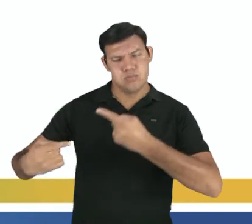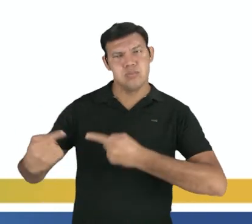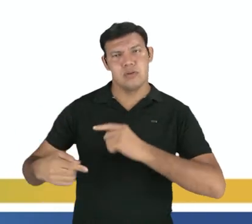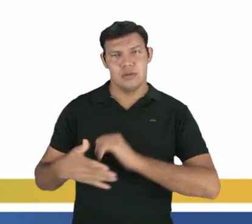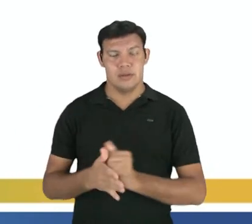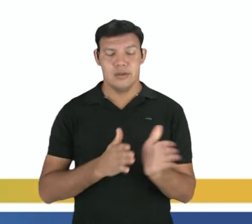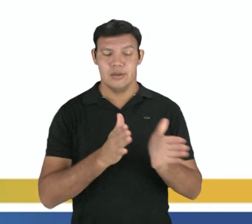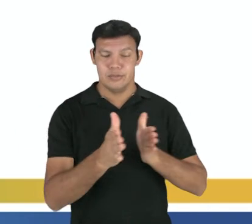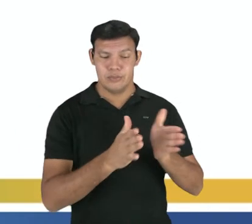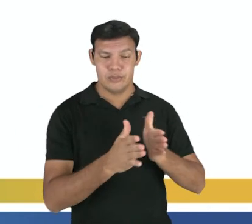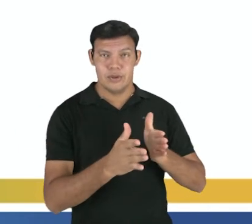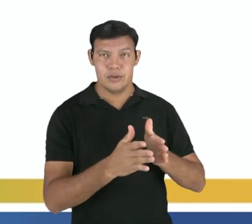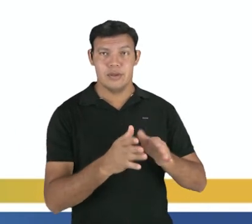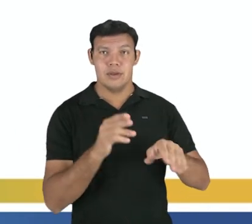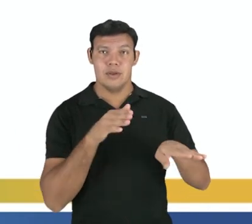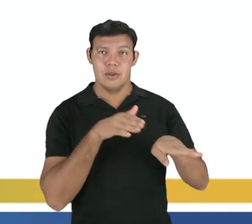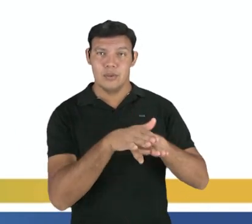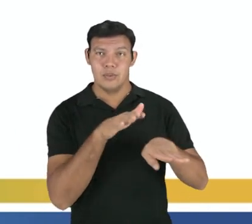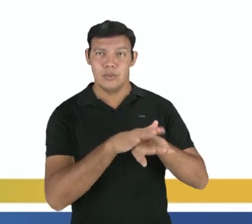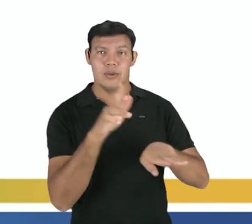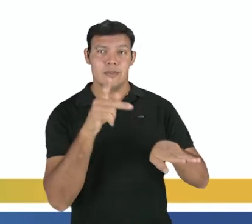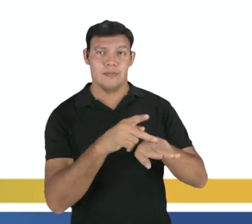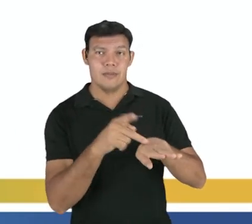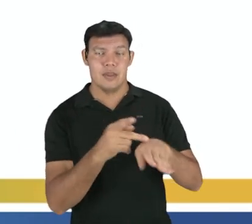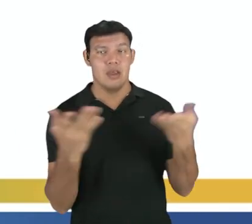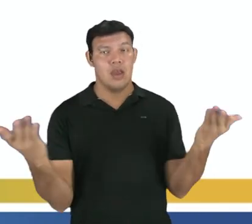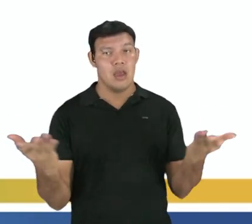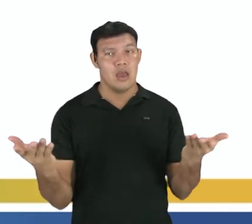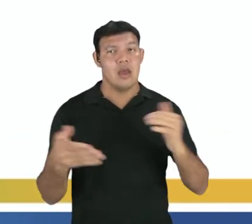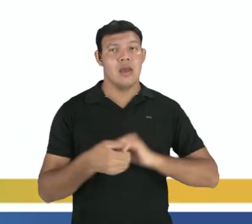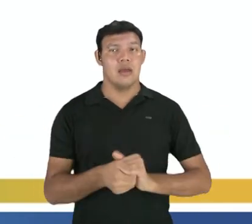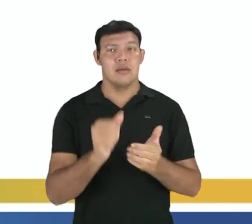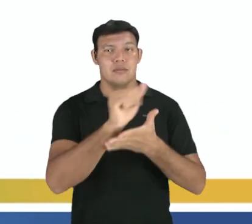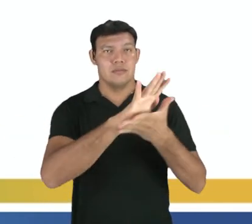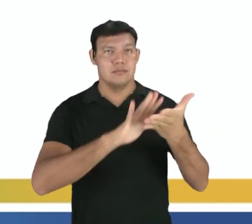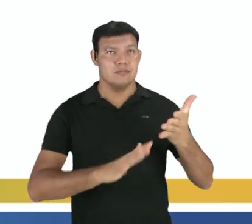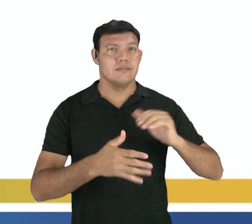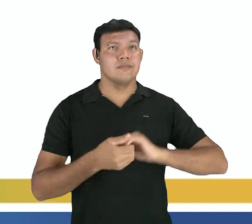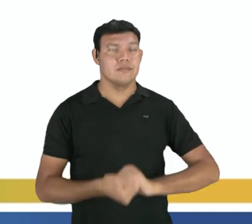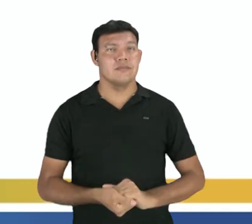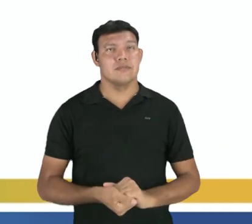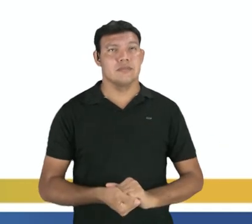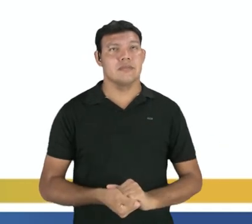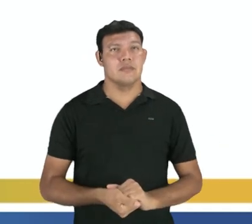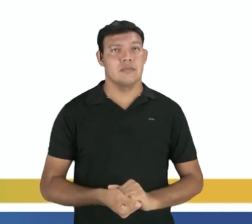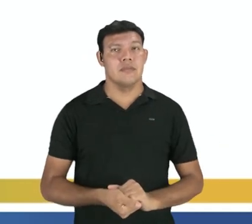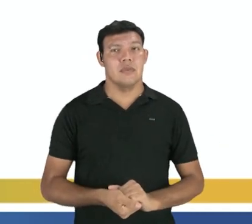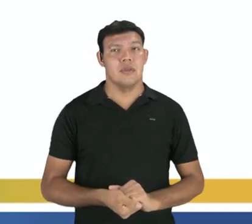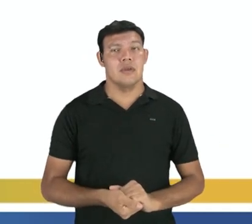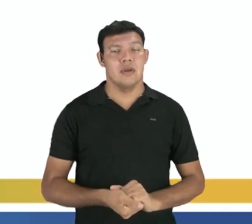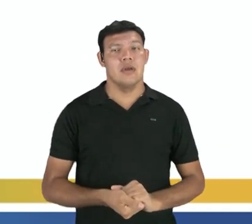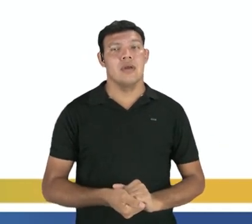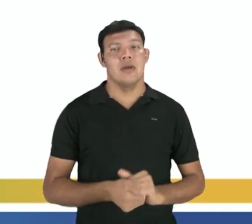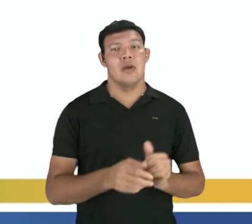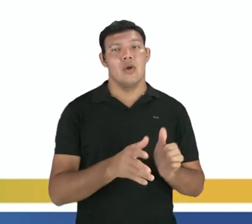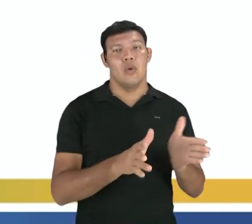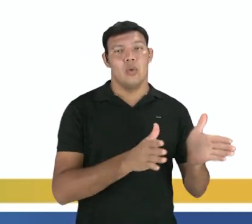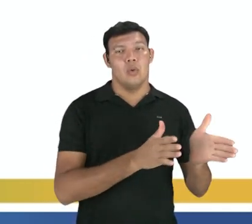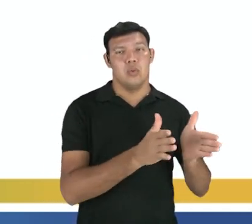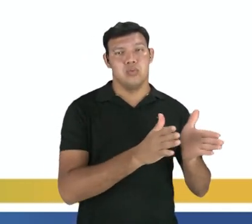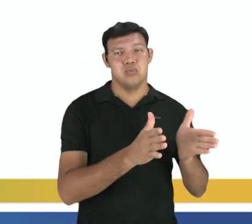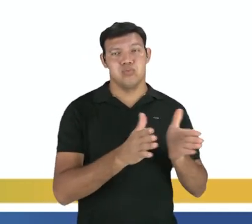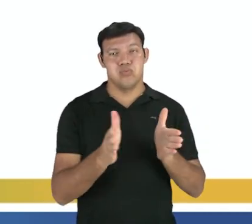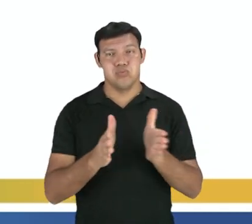nesse período, ok? Então vamos lá para o nosso exercitando. A transição do Paleolítico Superior